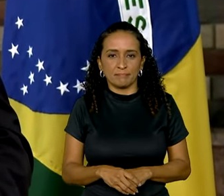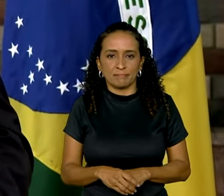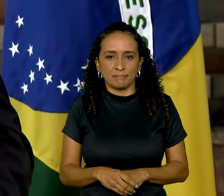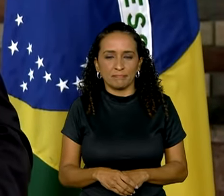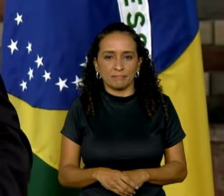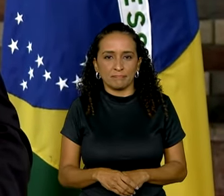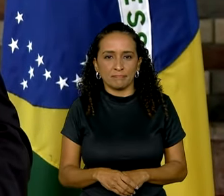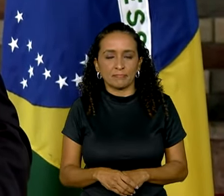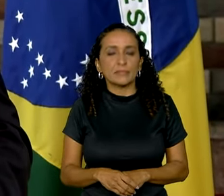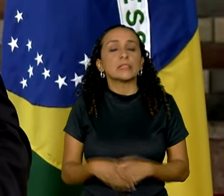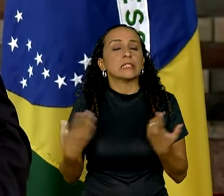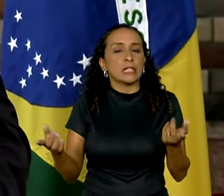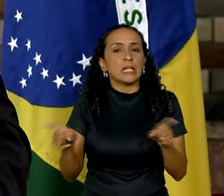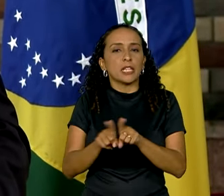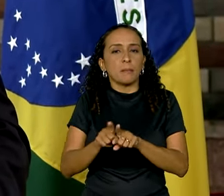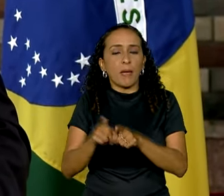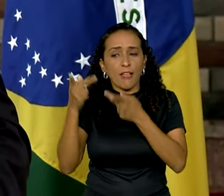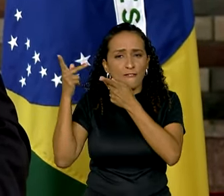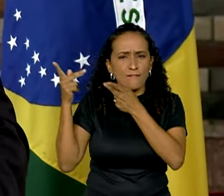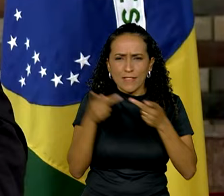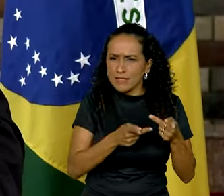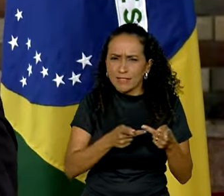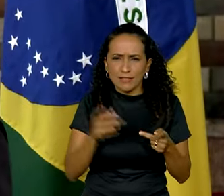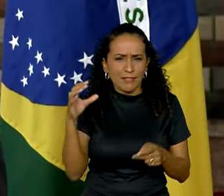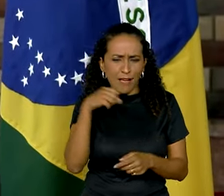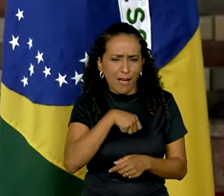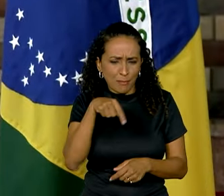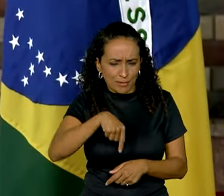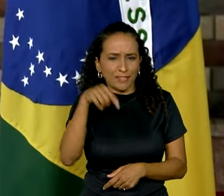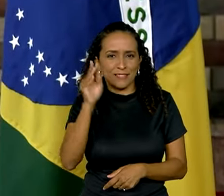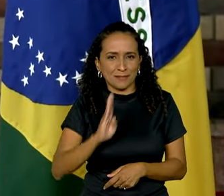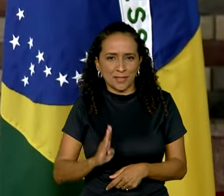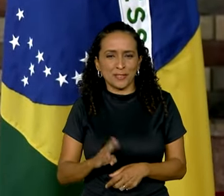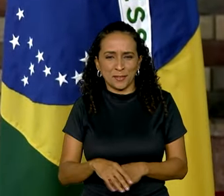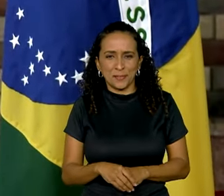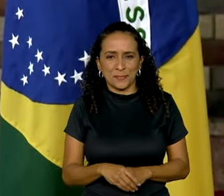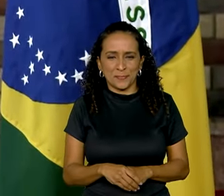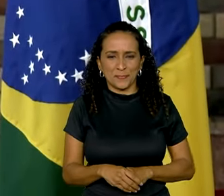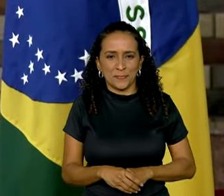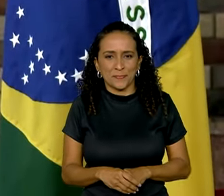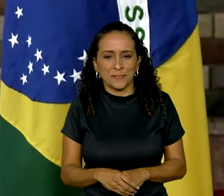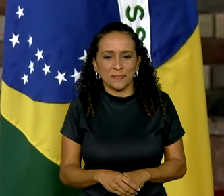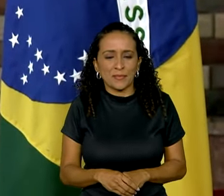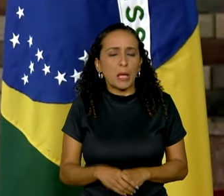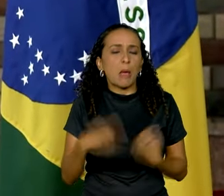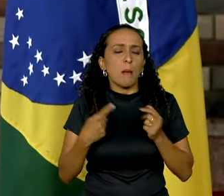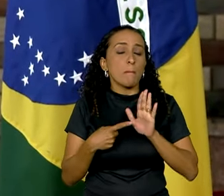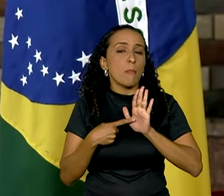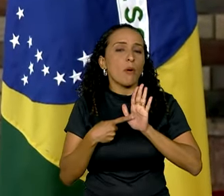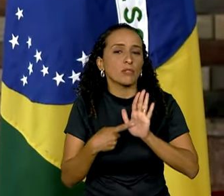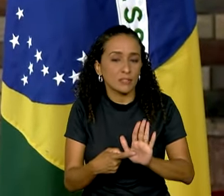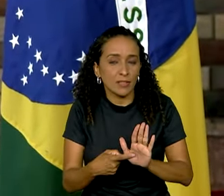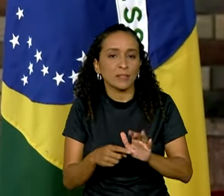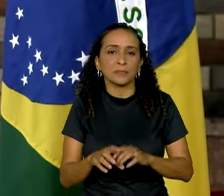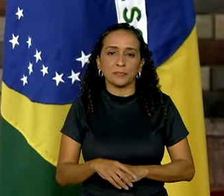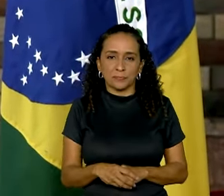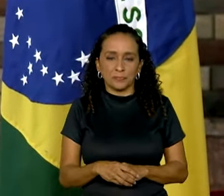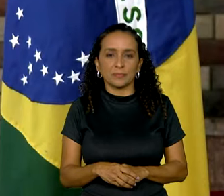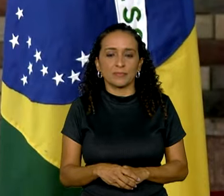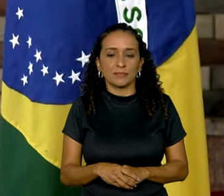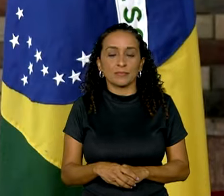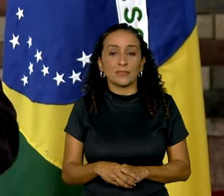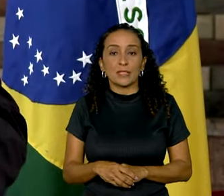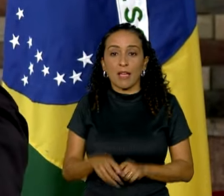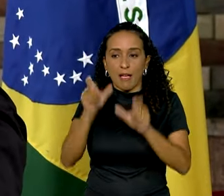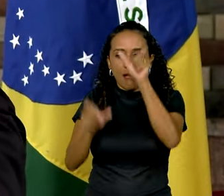empresarial e que visite logo o Brasil para mostrar aos